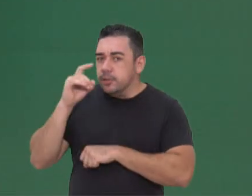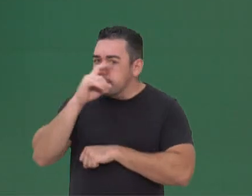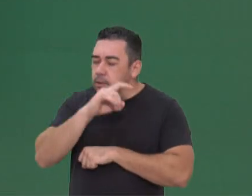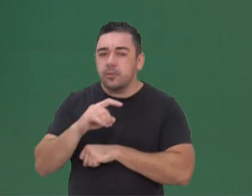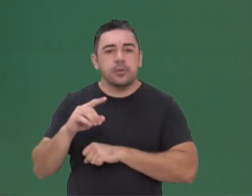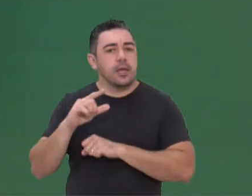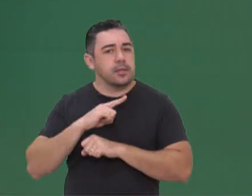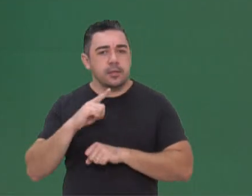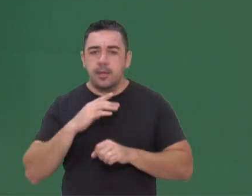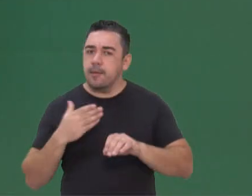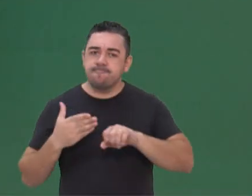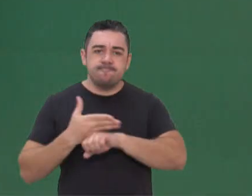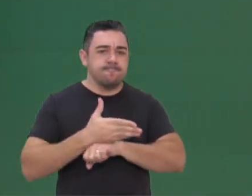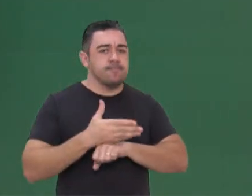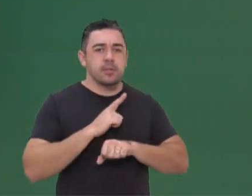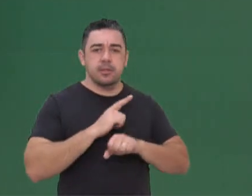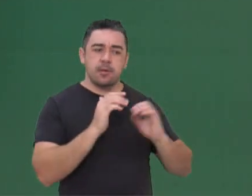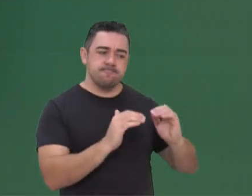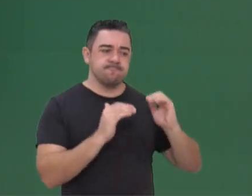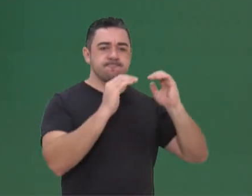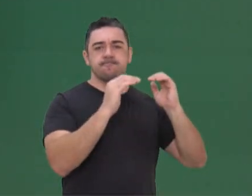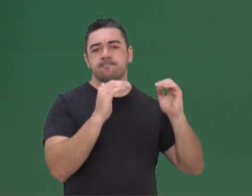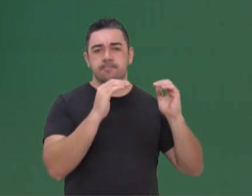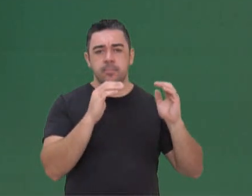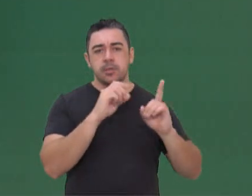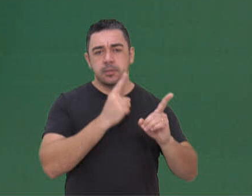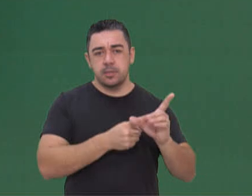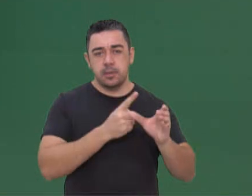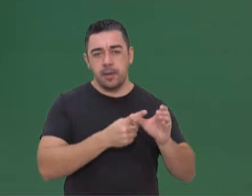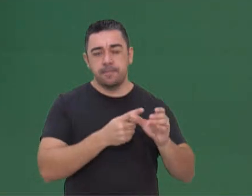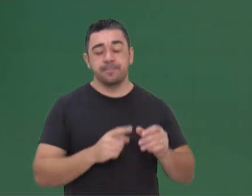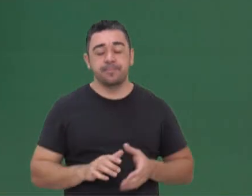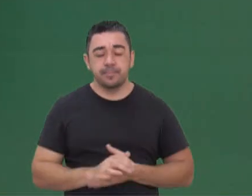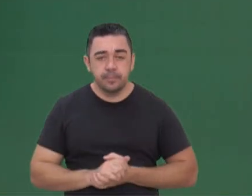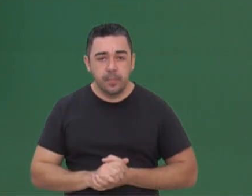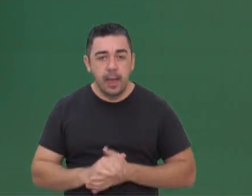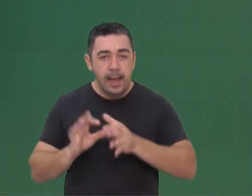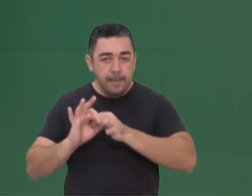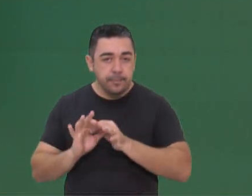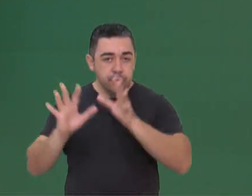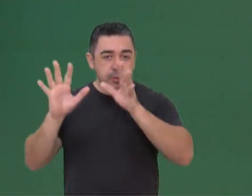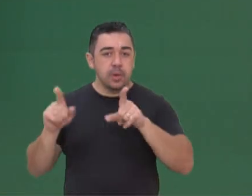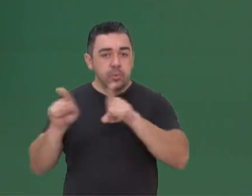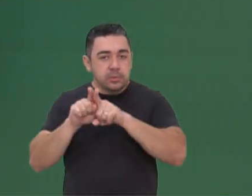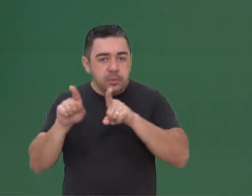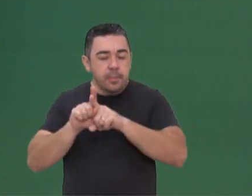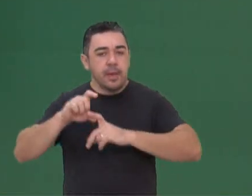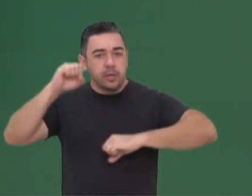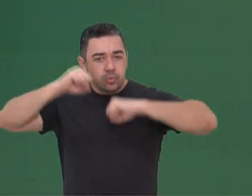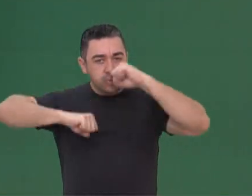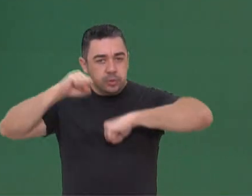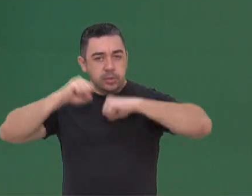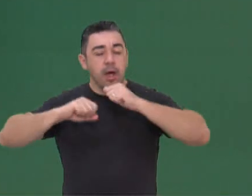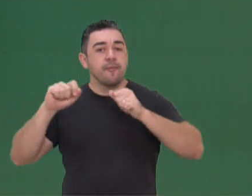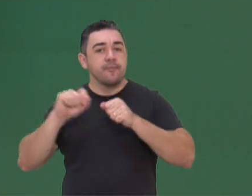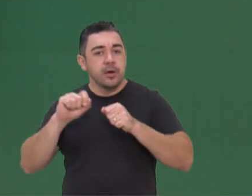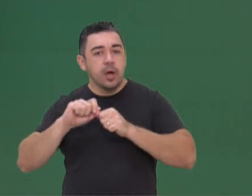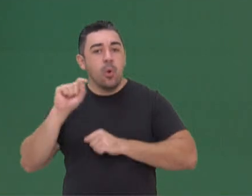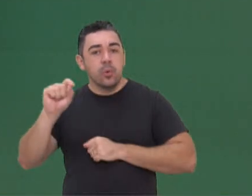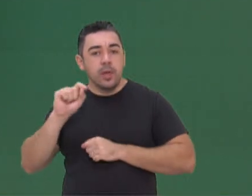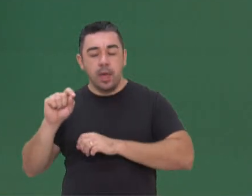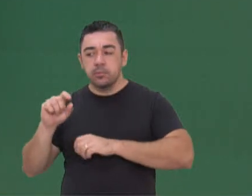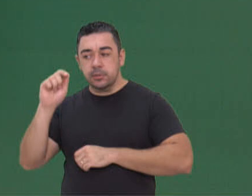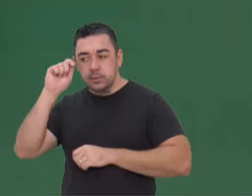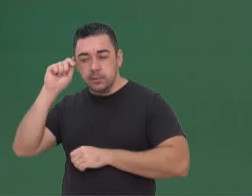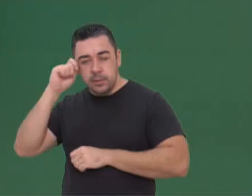média urbana. A abolição e a industrialização trouxeram muitos negros para as